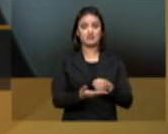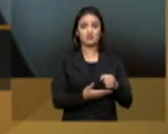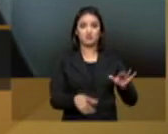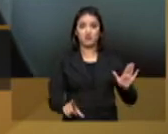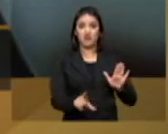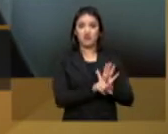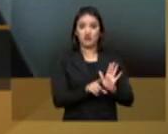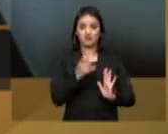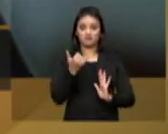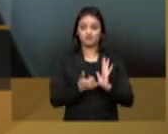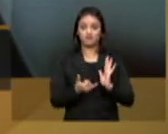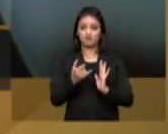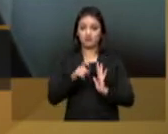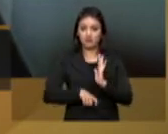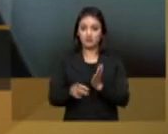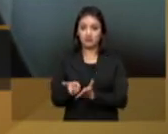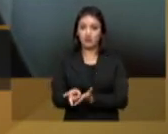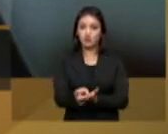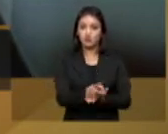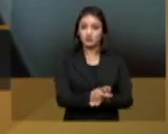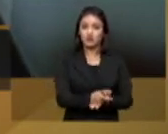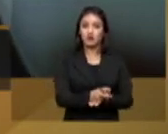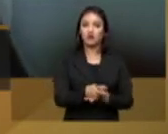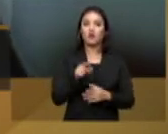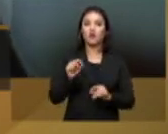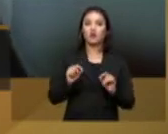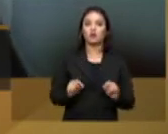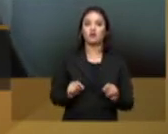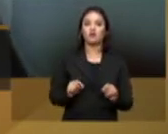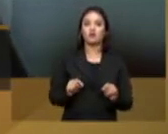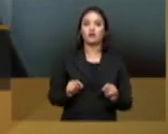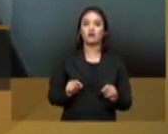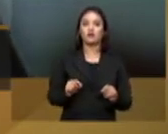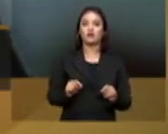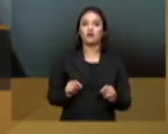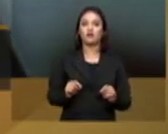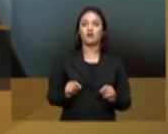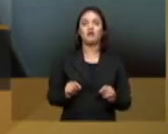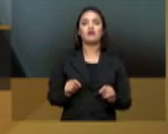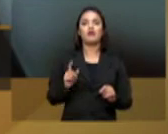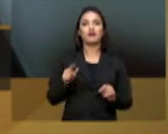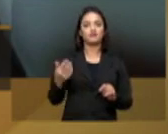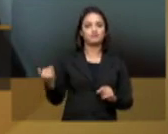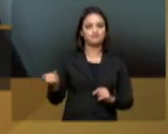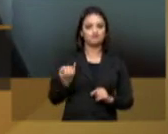legalidade tributária é, para eles, muito rígido.